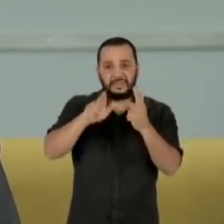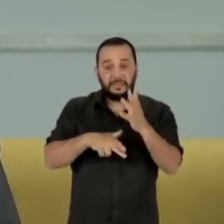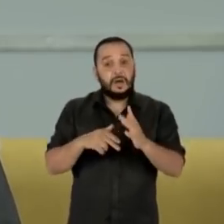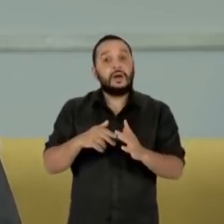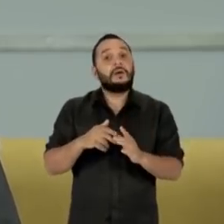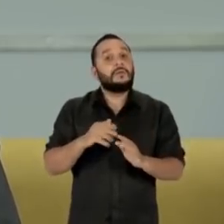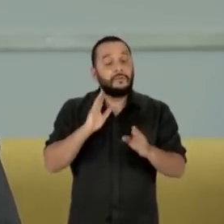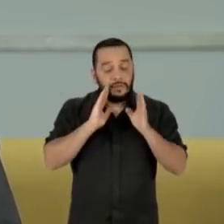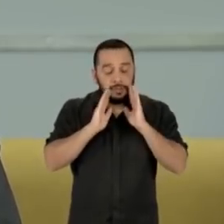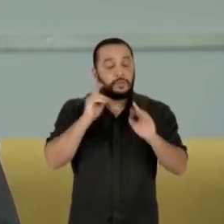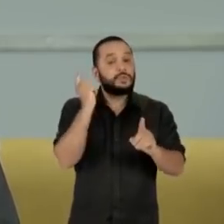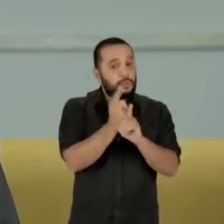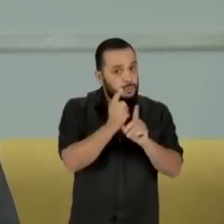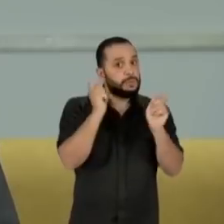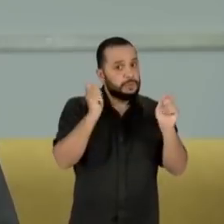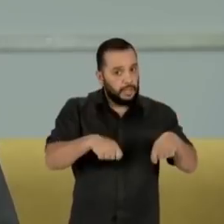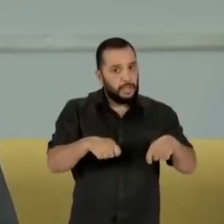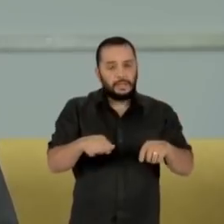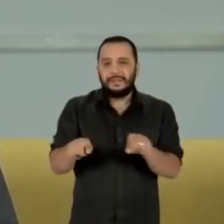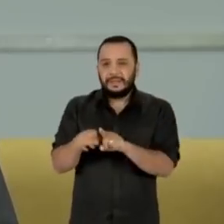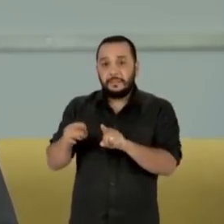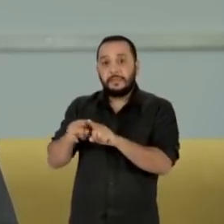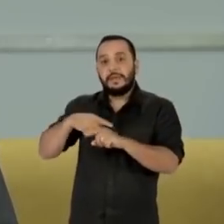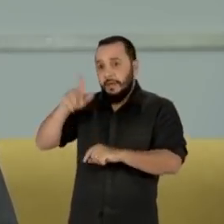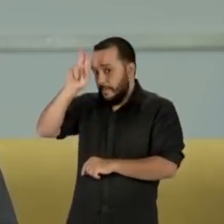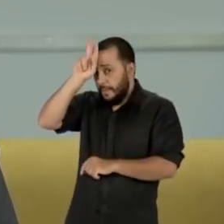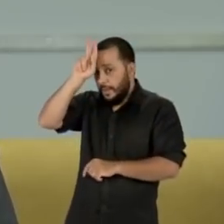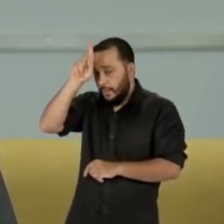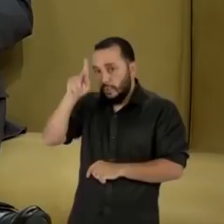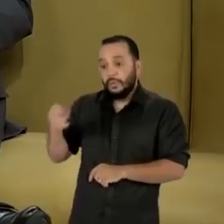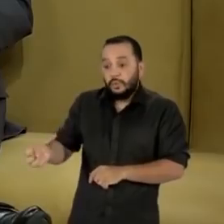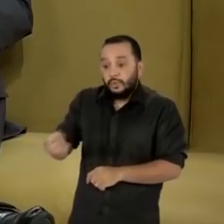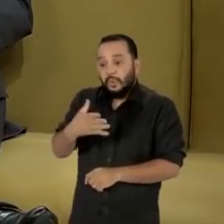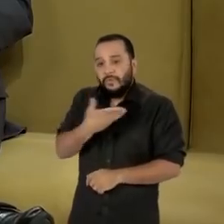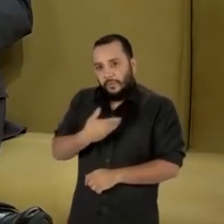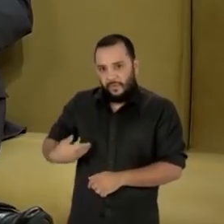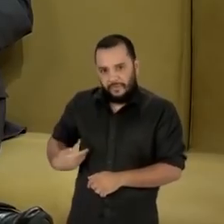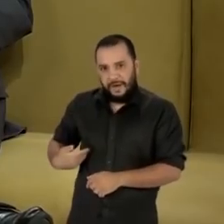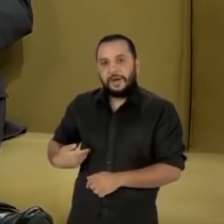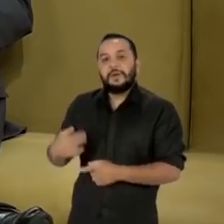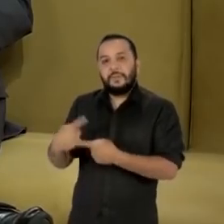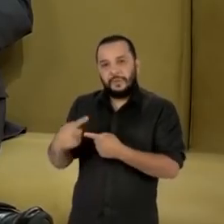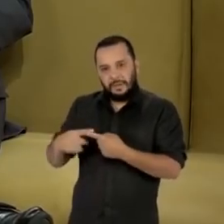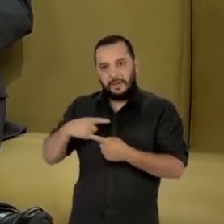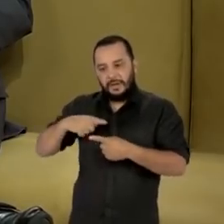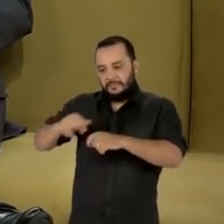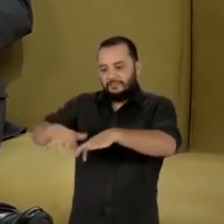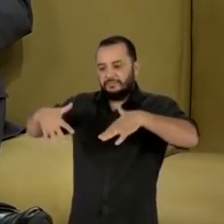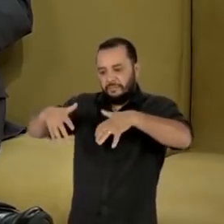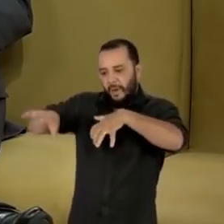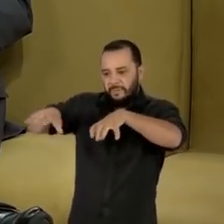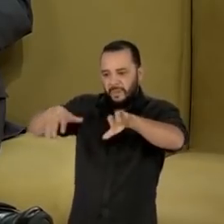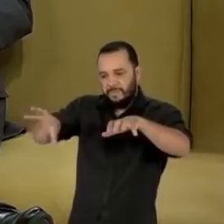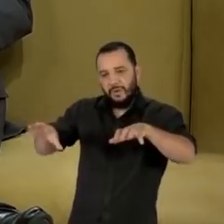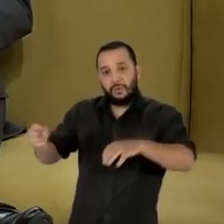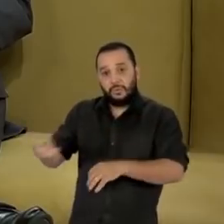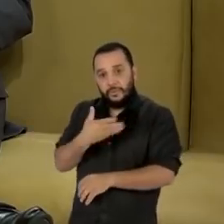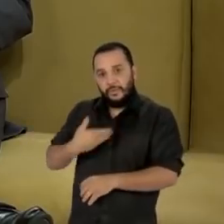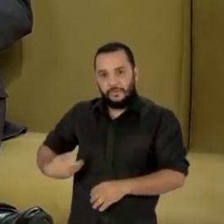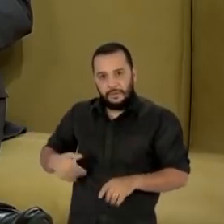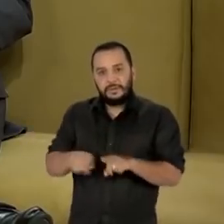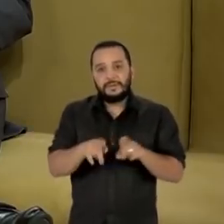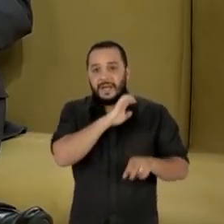facebook no peru tem novo gabinete após a dissolução do parlamento e no equador as medidas econômicas provocam